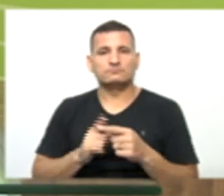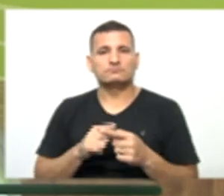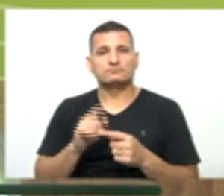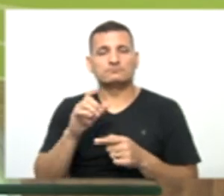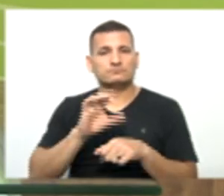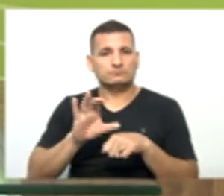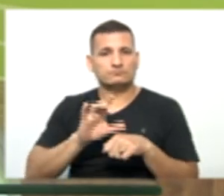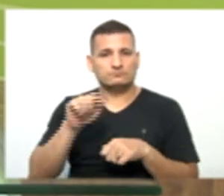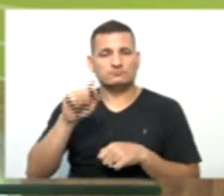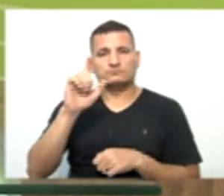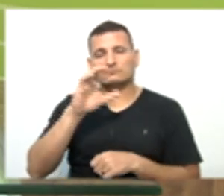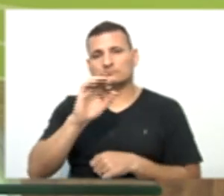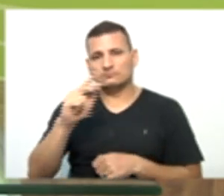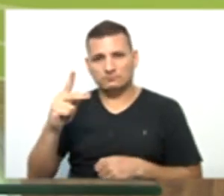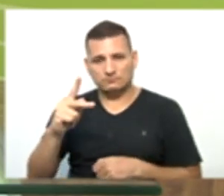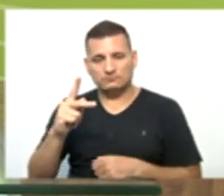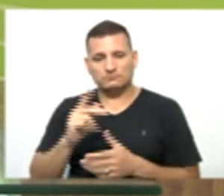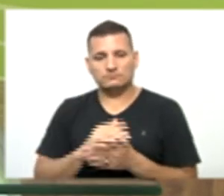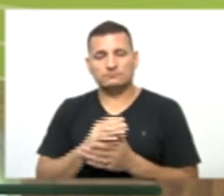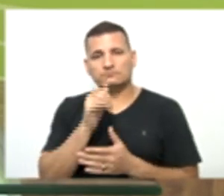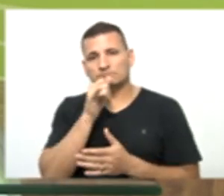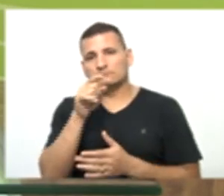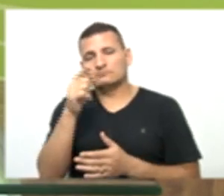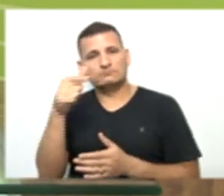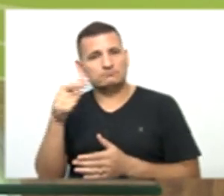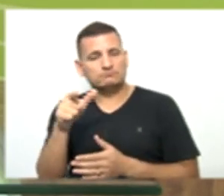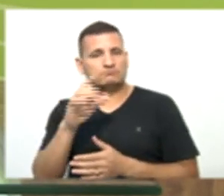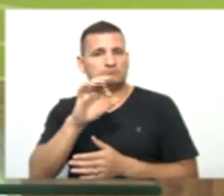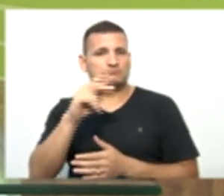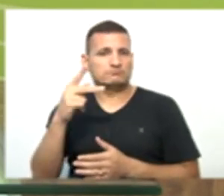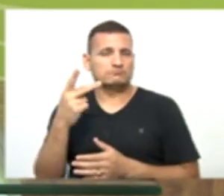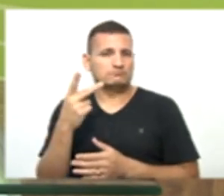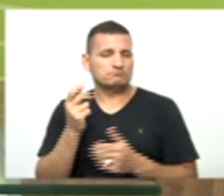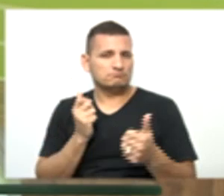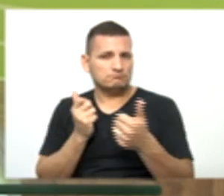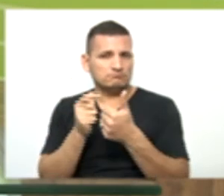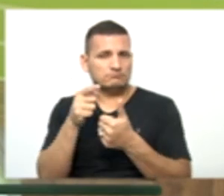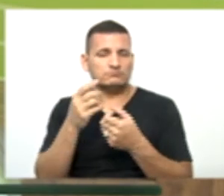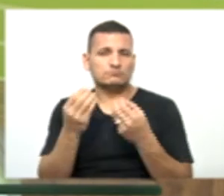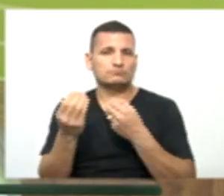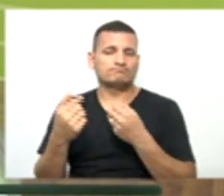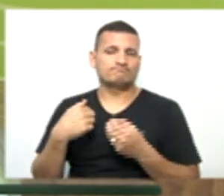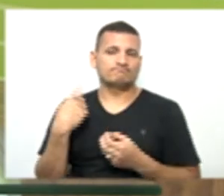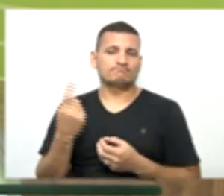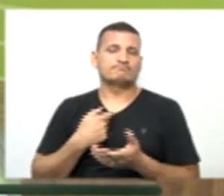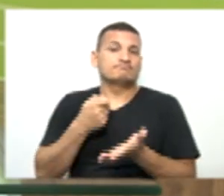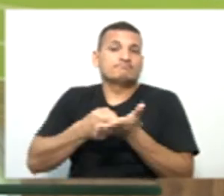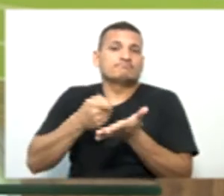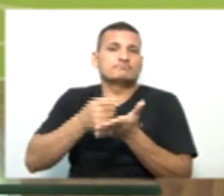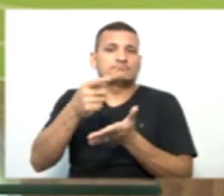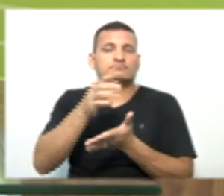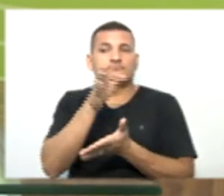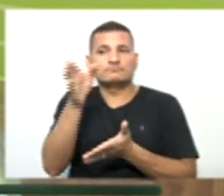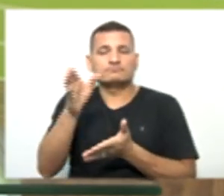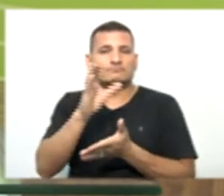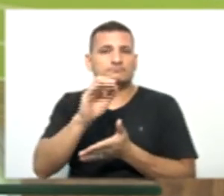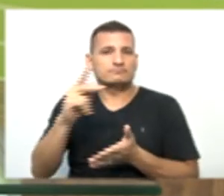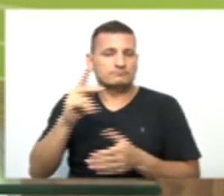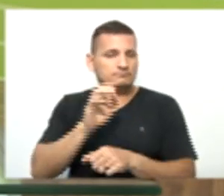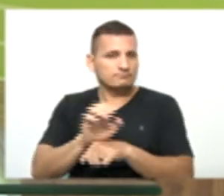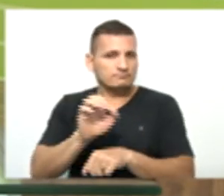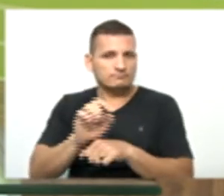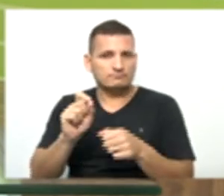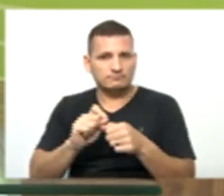de cooperativismo. Então, se você não tem uma cooperativa próxima, como nós vamos exigir que você vá até uma cooperativa?